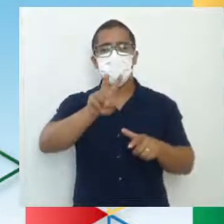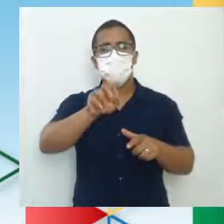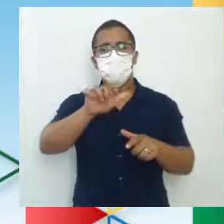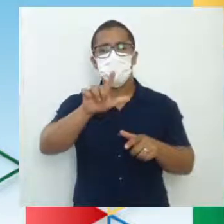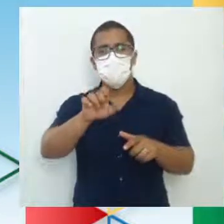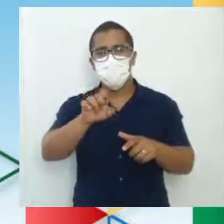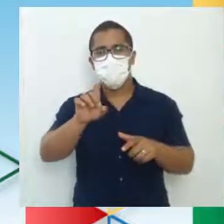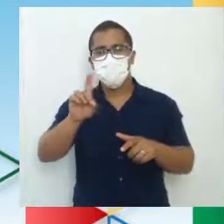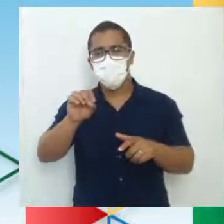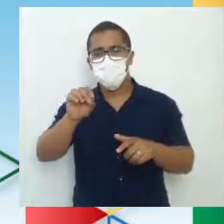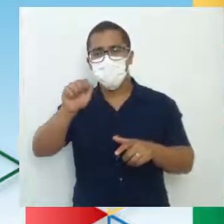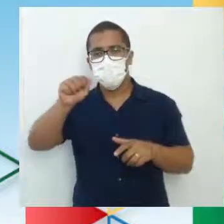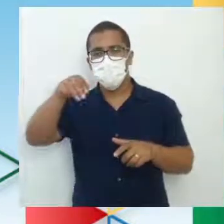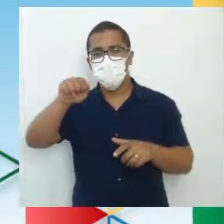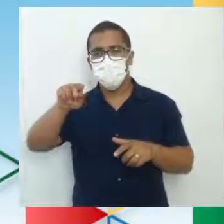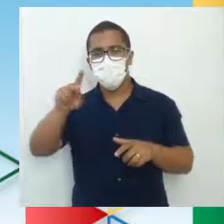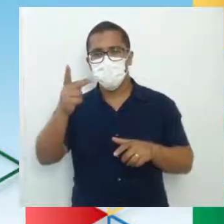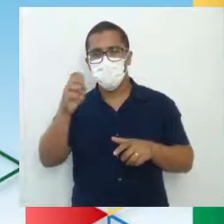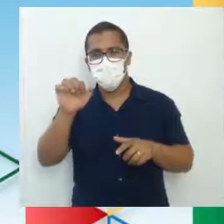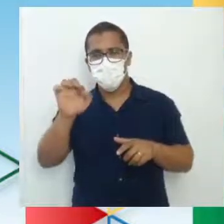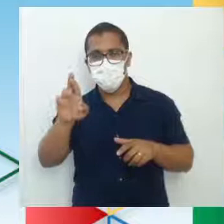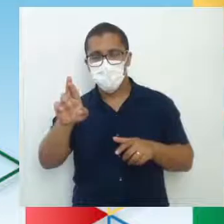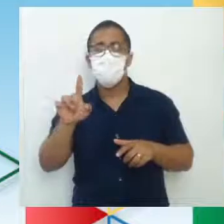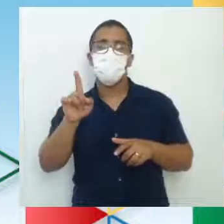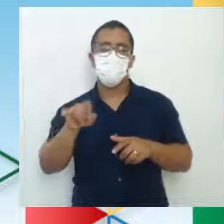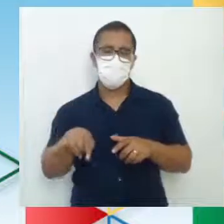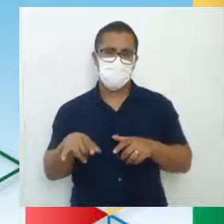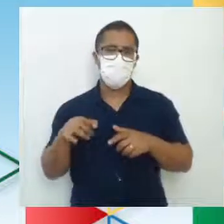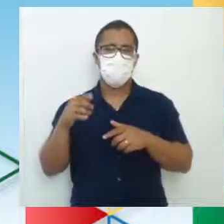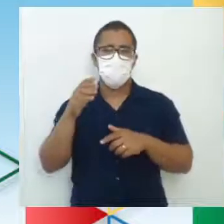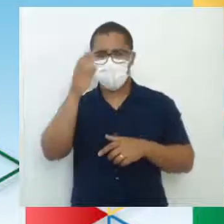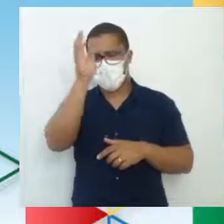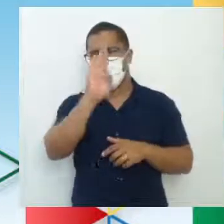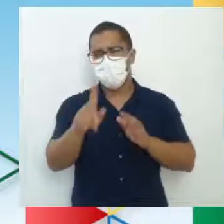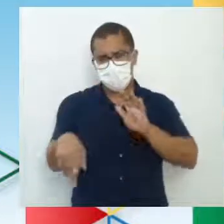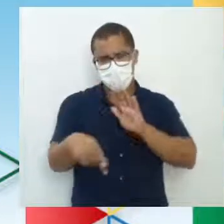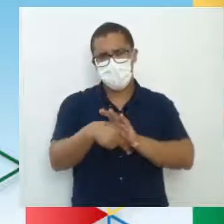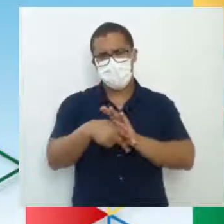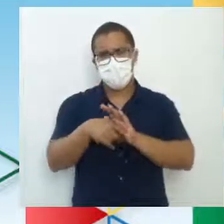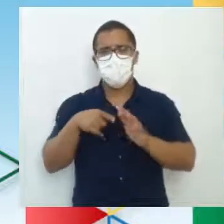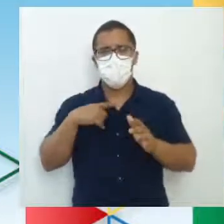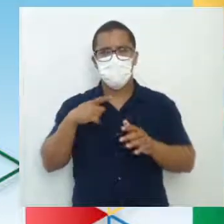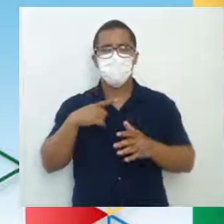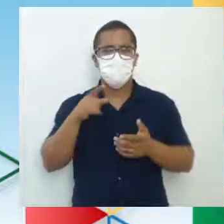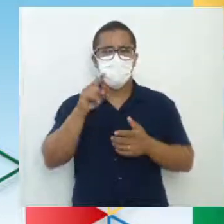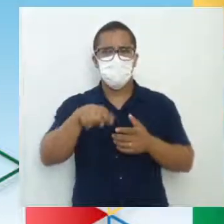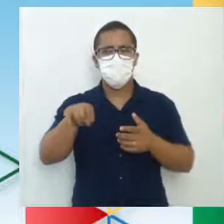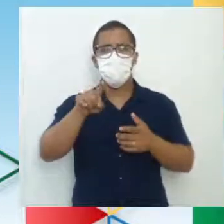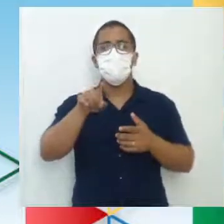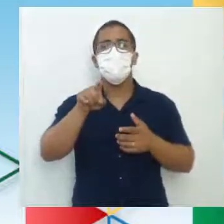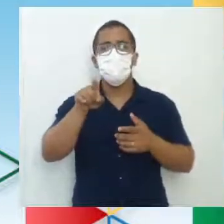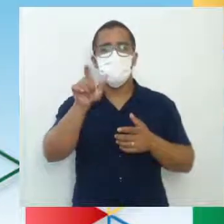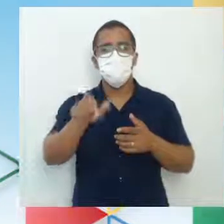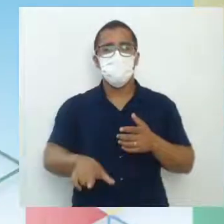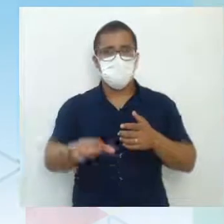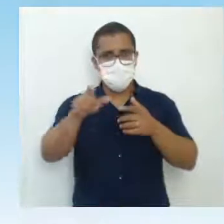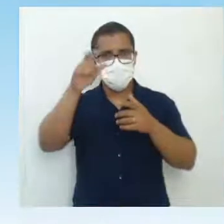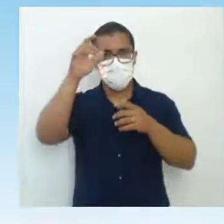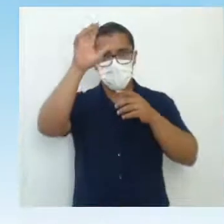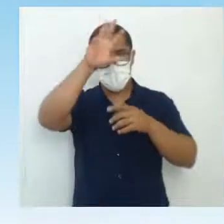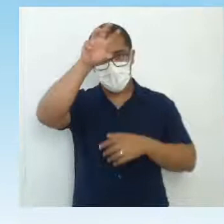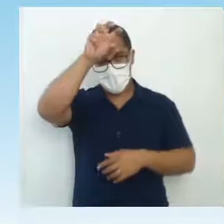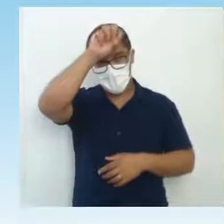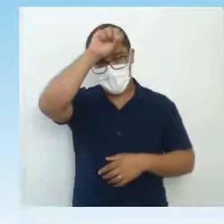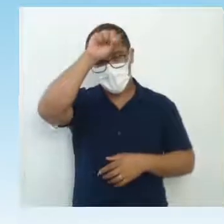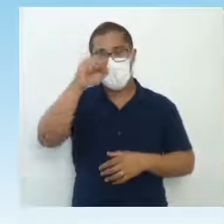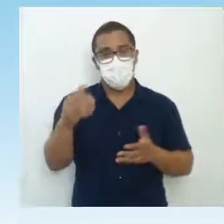uma brasileira de uma tradição religiosa espiritualista. E vamos lá, agora olhando para mim,